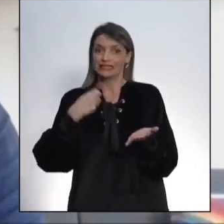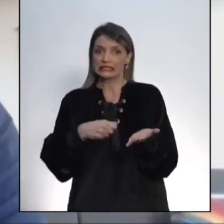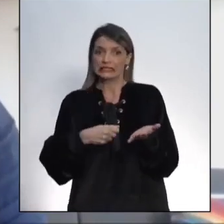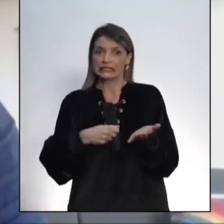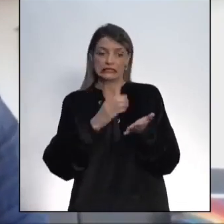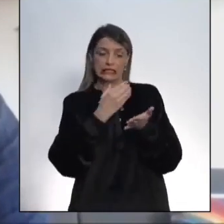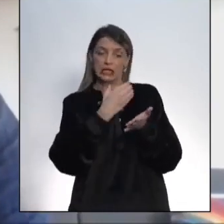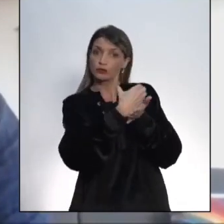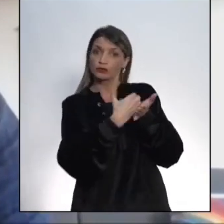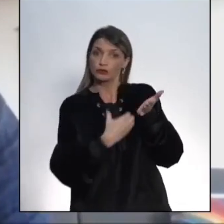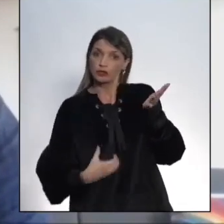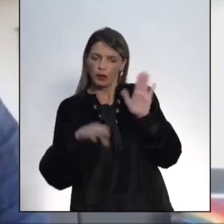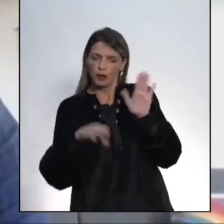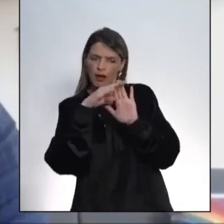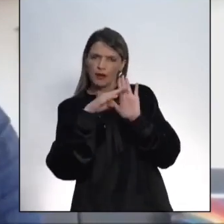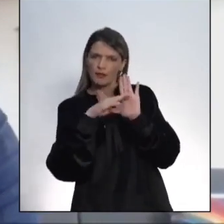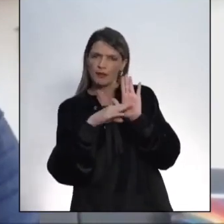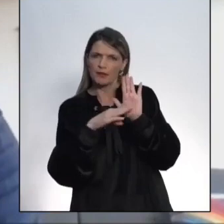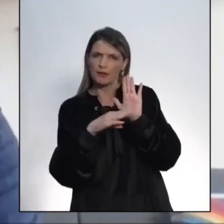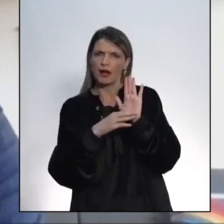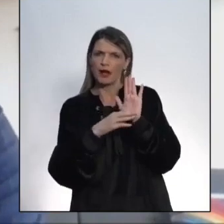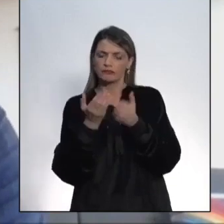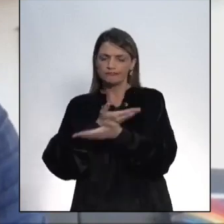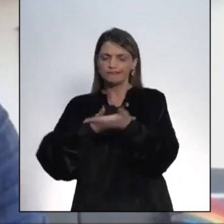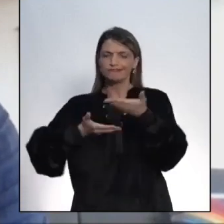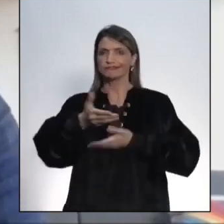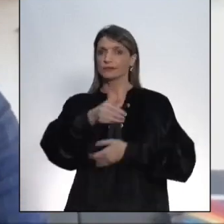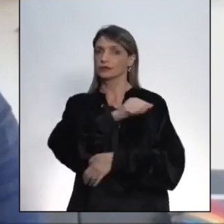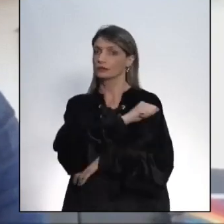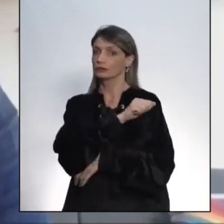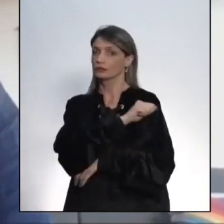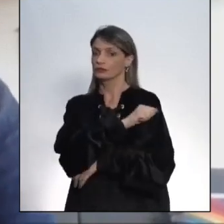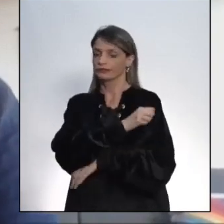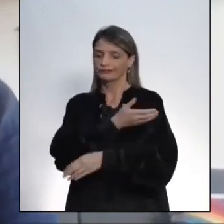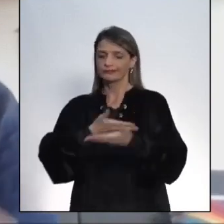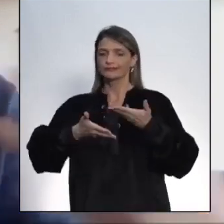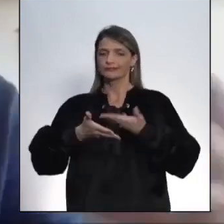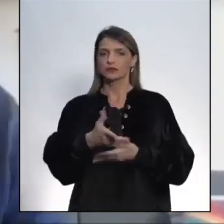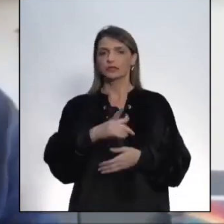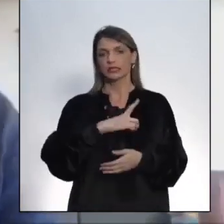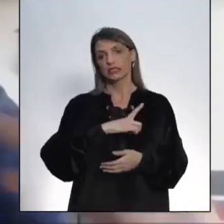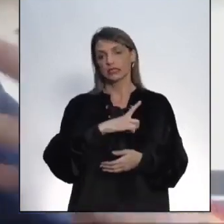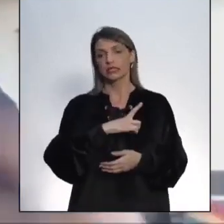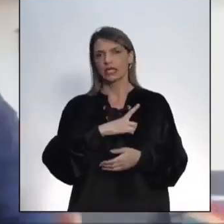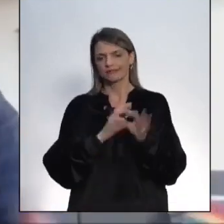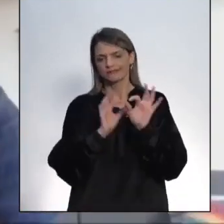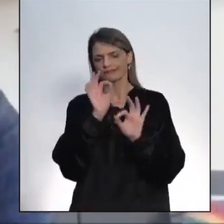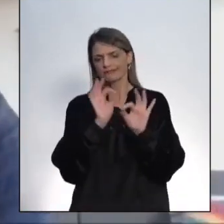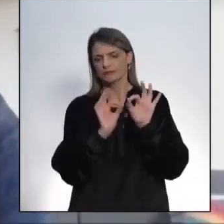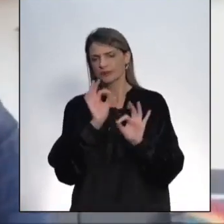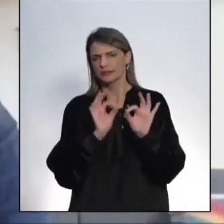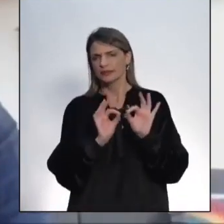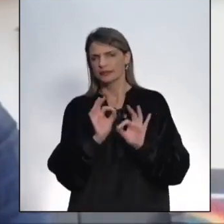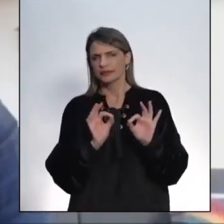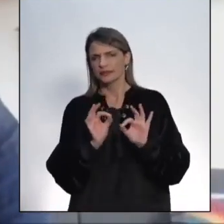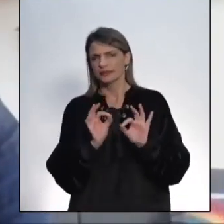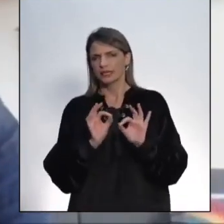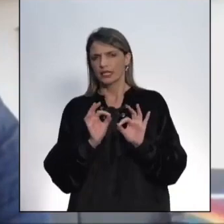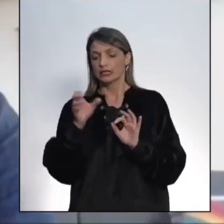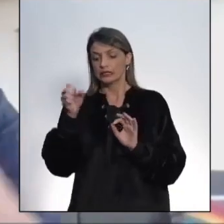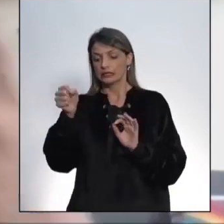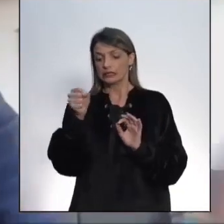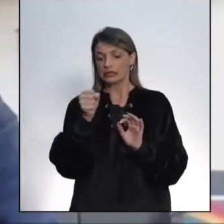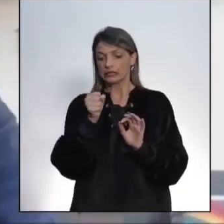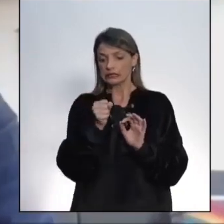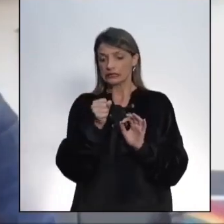dinâmica toda com os alunos a mediar, e ele tem recursos para ter que organizar e trazer para dentro